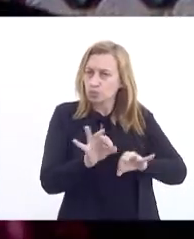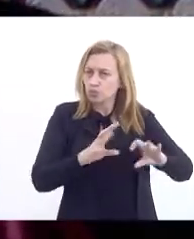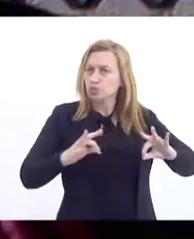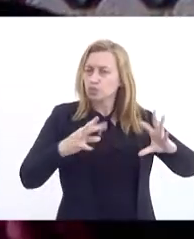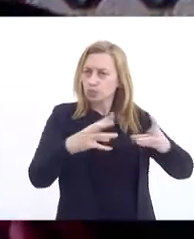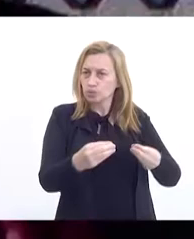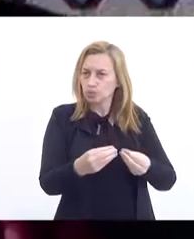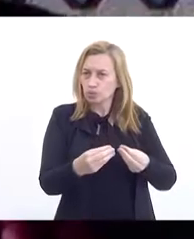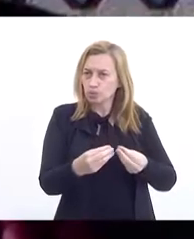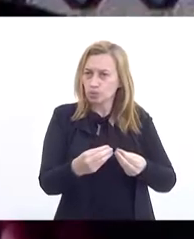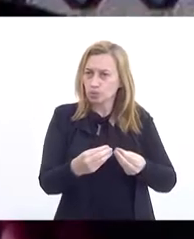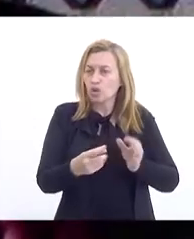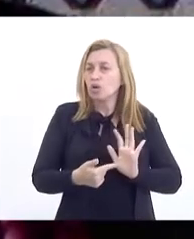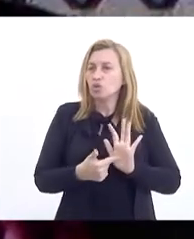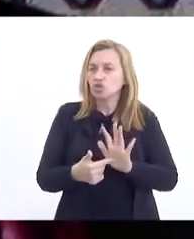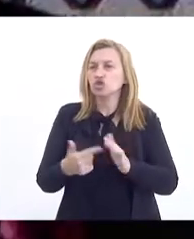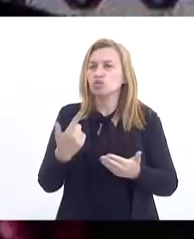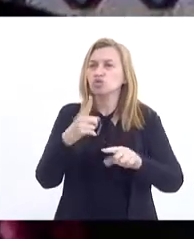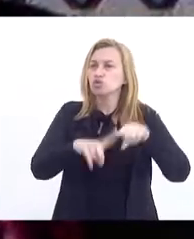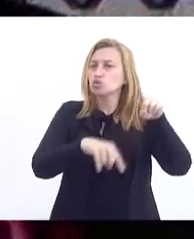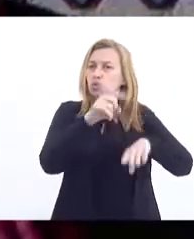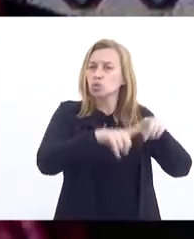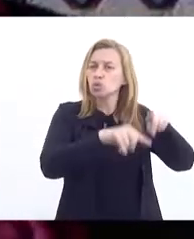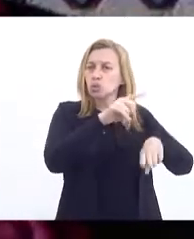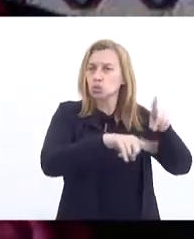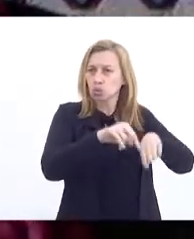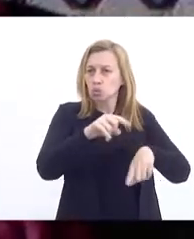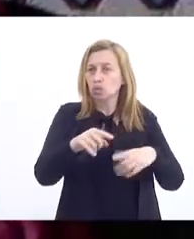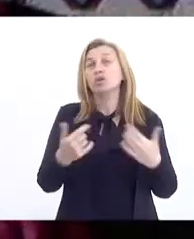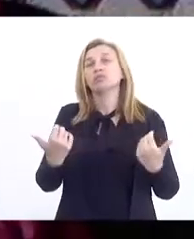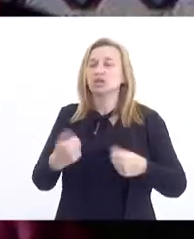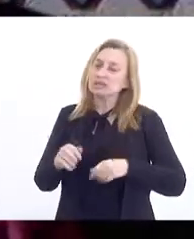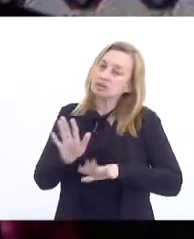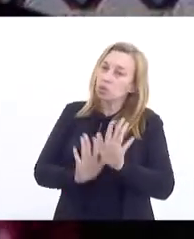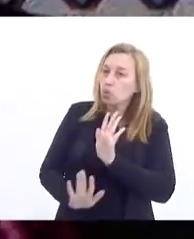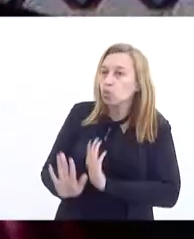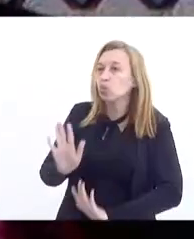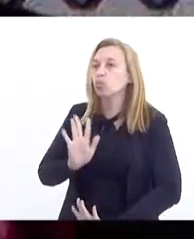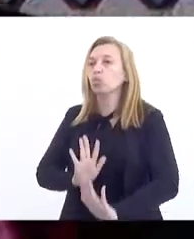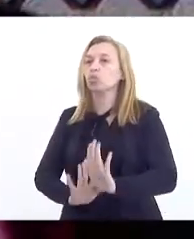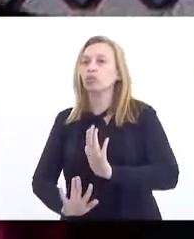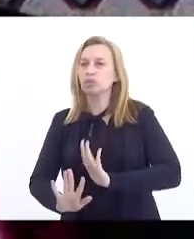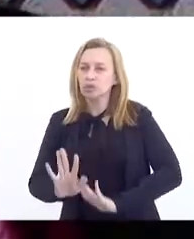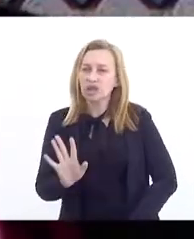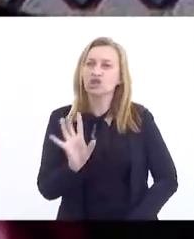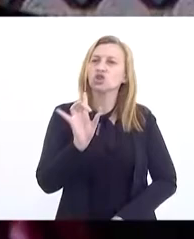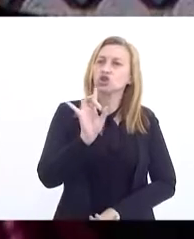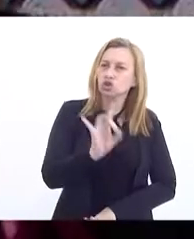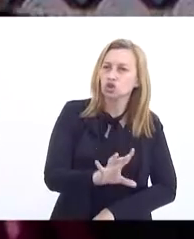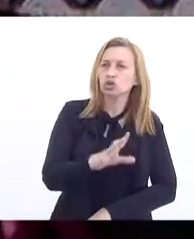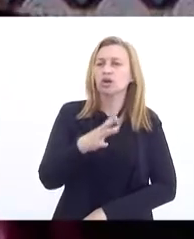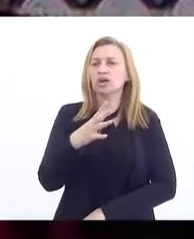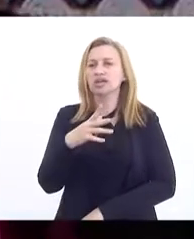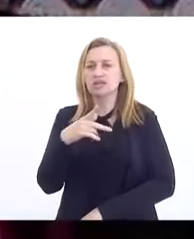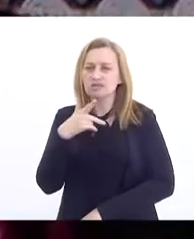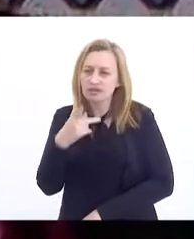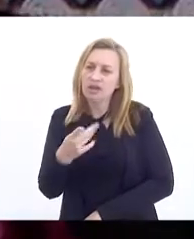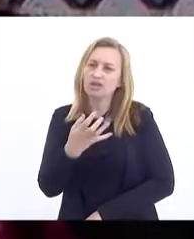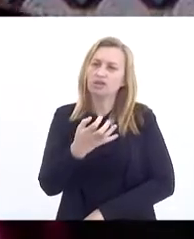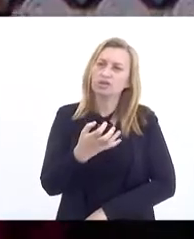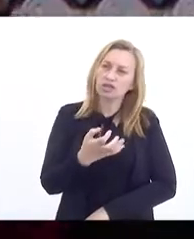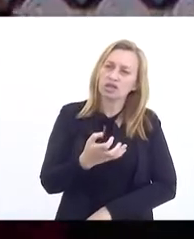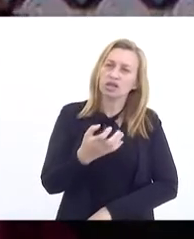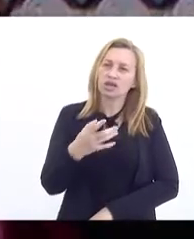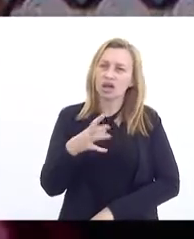para a exposição dos produtos. Então, a gente tem que ter muito cuidado nesse sentido. Era só esse adendo que eu gostaria de fazer,